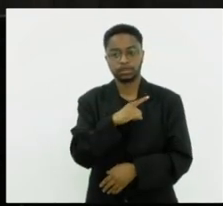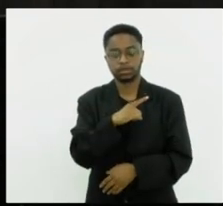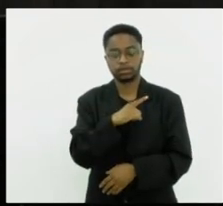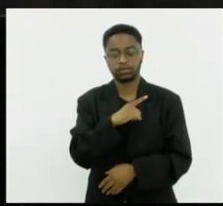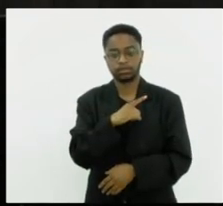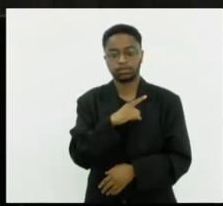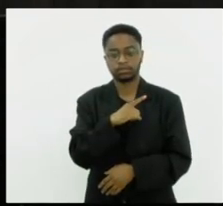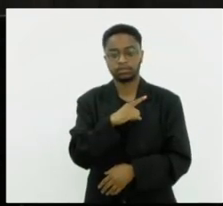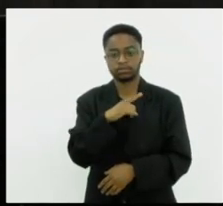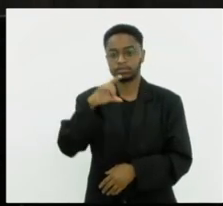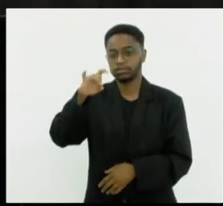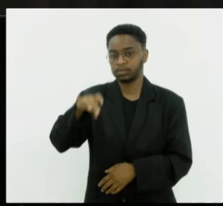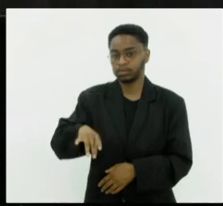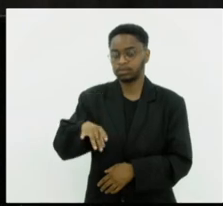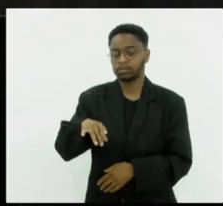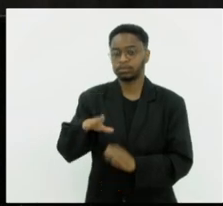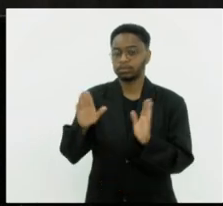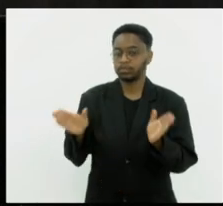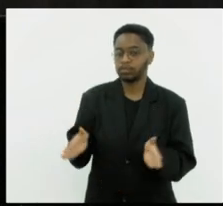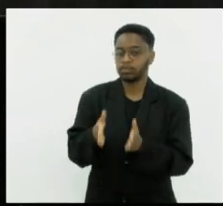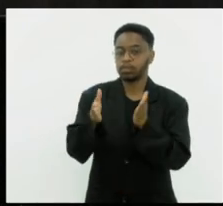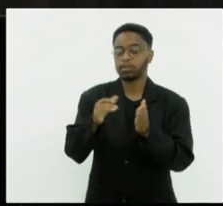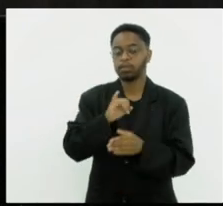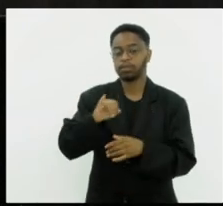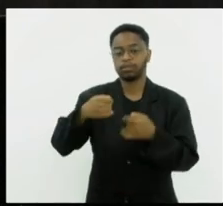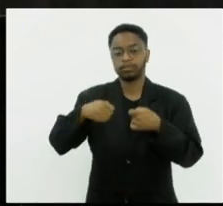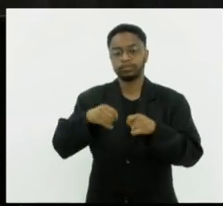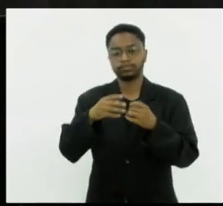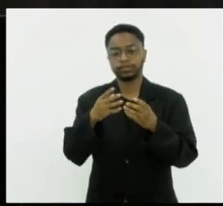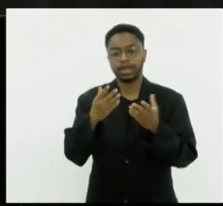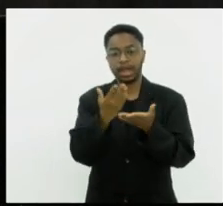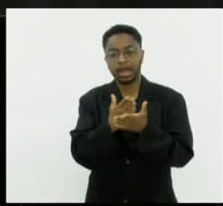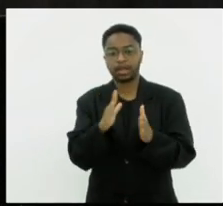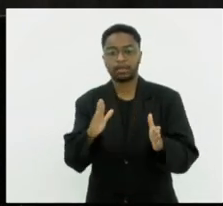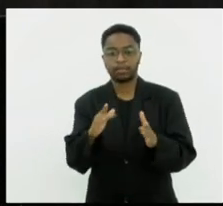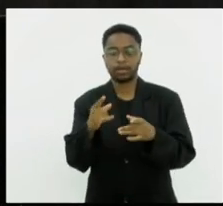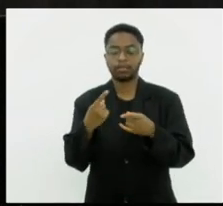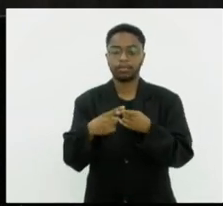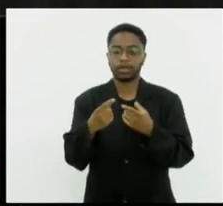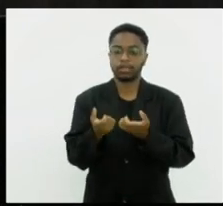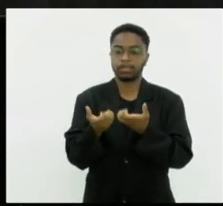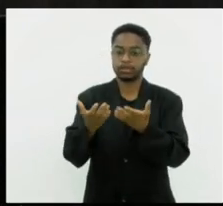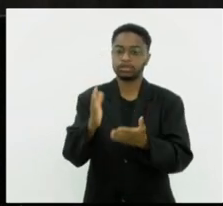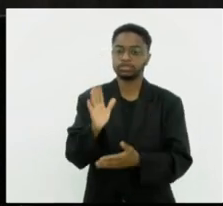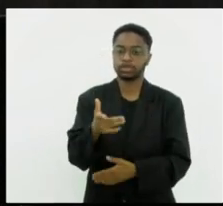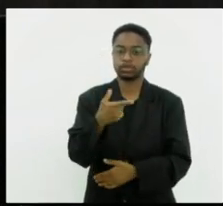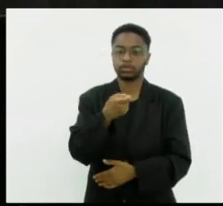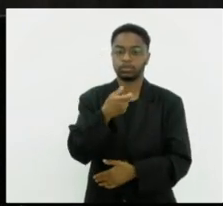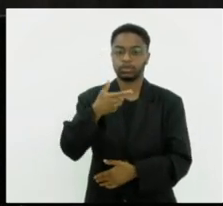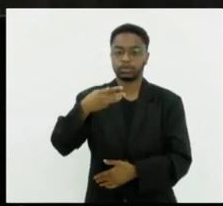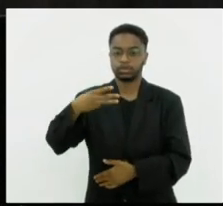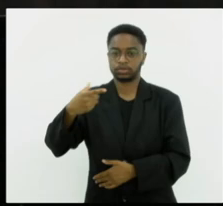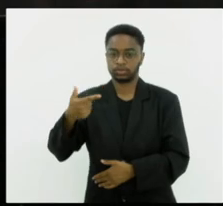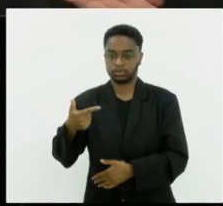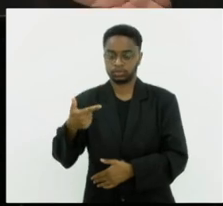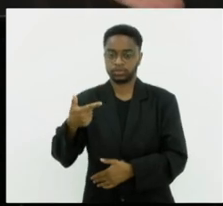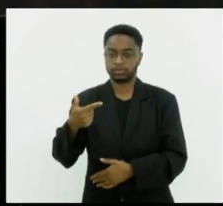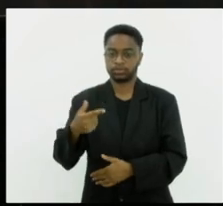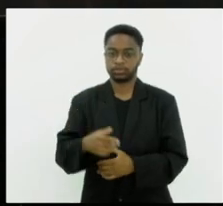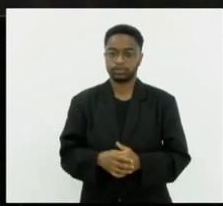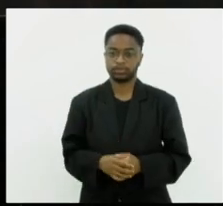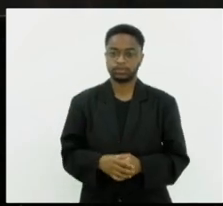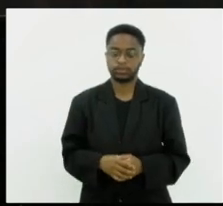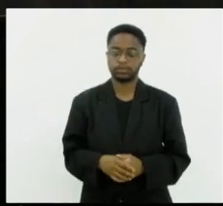último incentivo ter que acabar nos já concedidos em 2032, porque